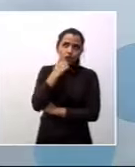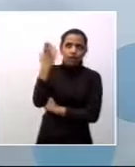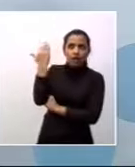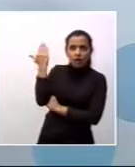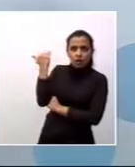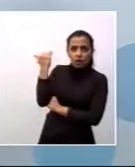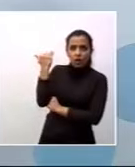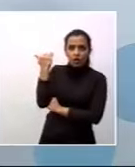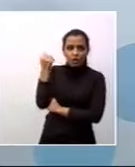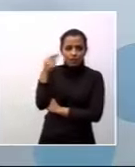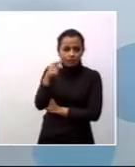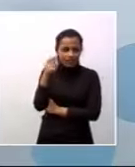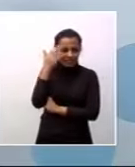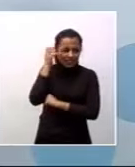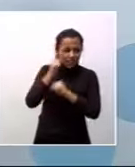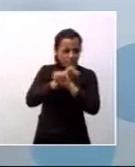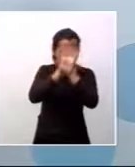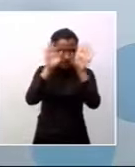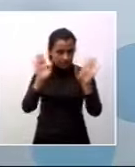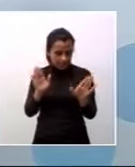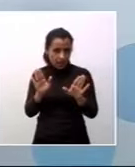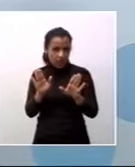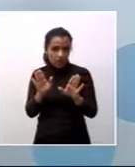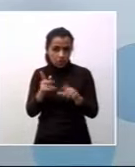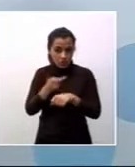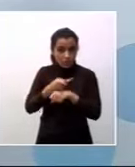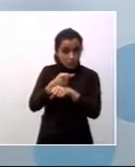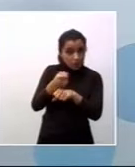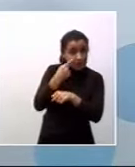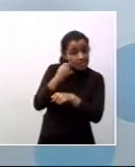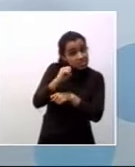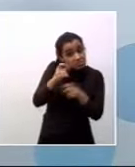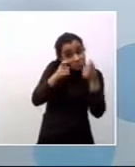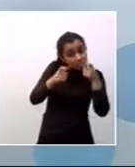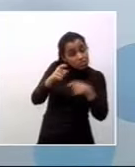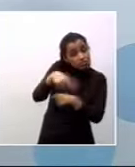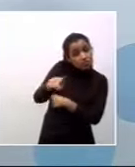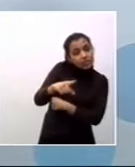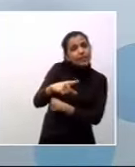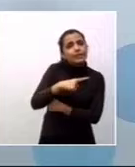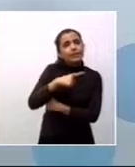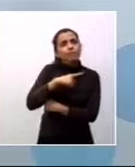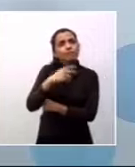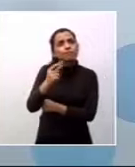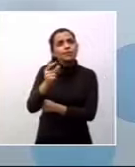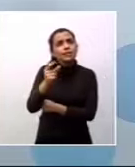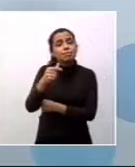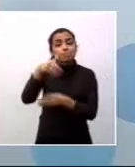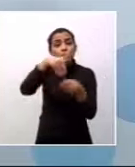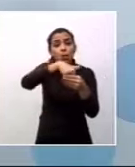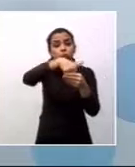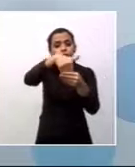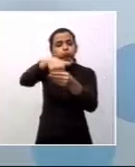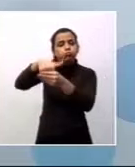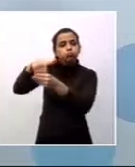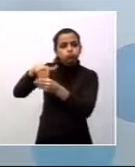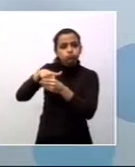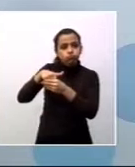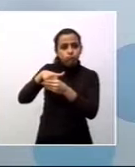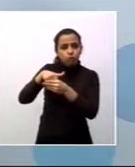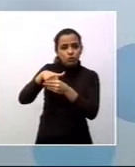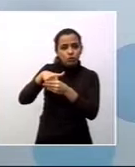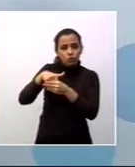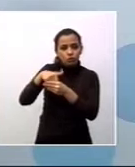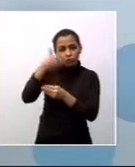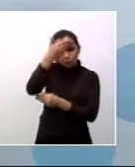né para ficar um pouco mais fácil de vocês procurarem se for de interesse de vocês teve no na eleição agora do trampo